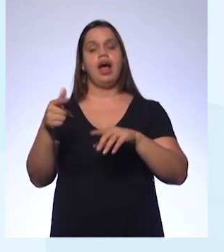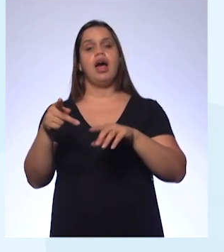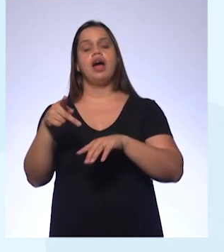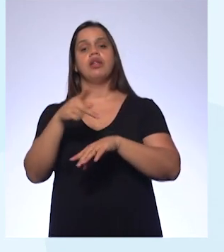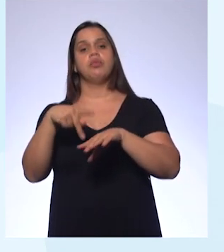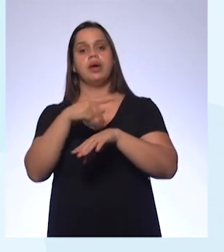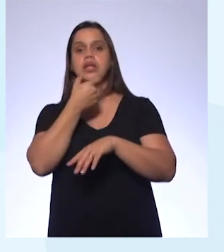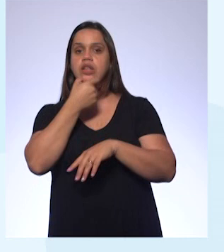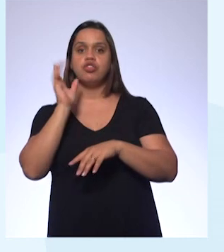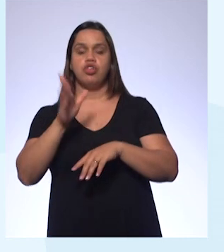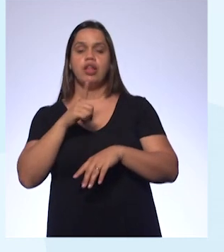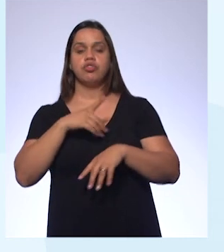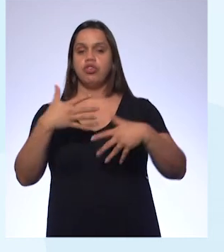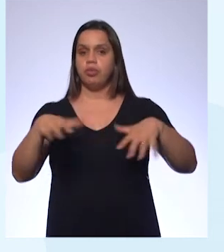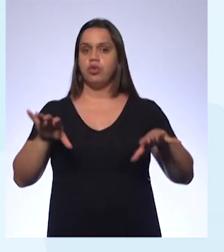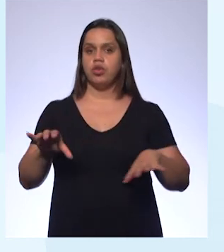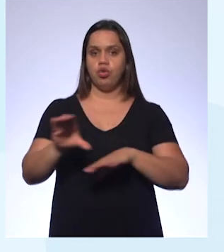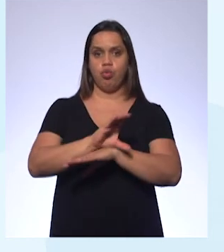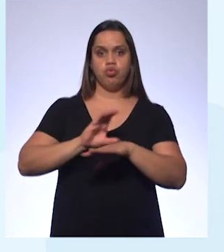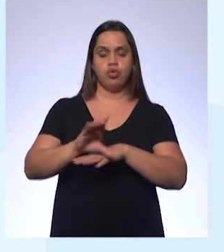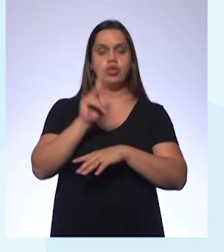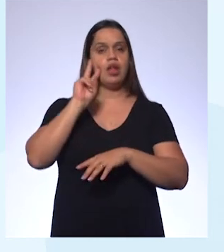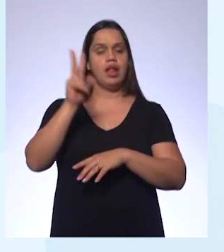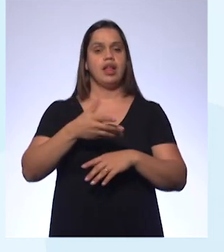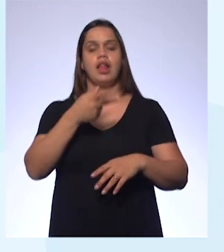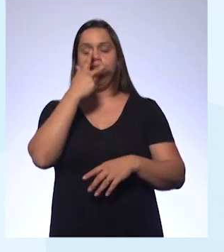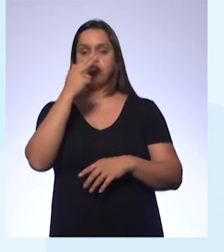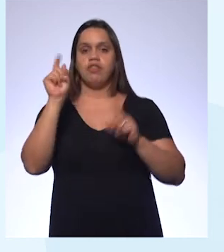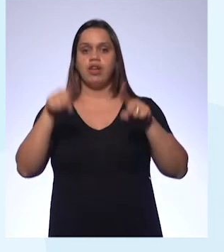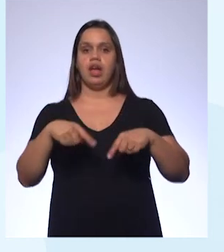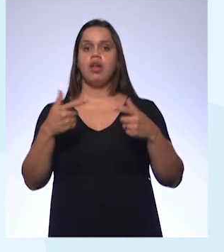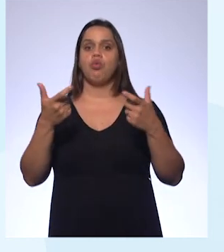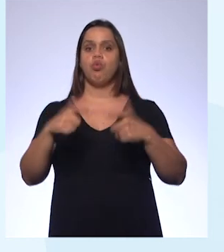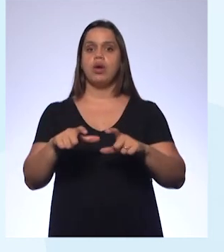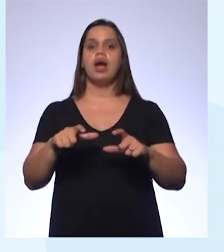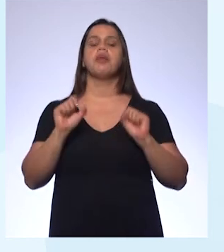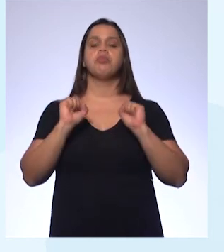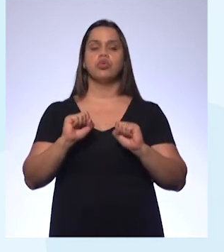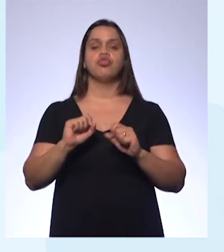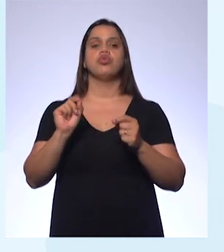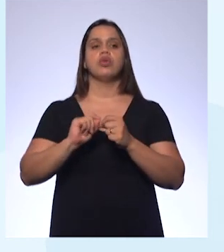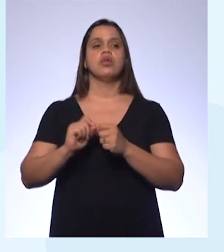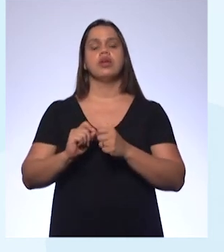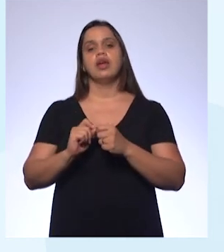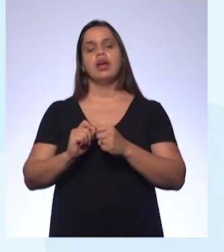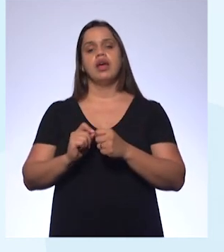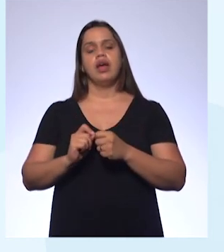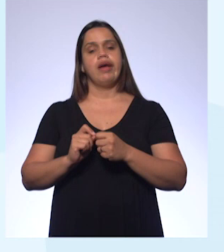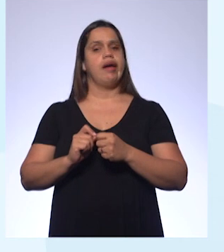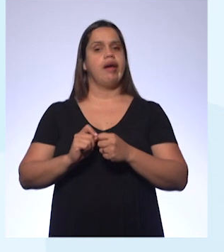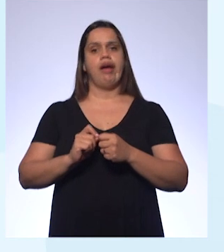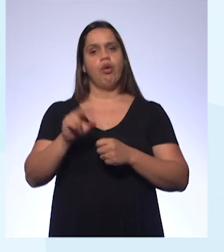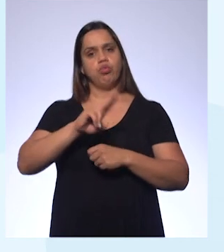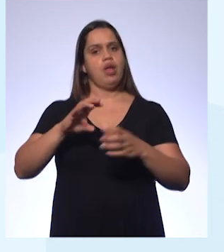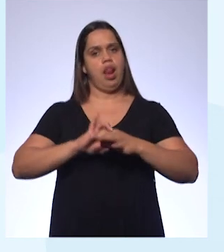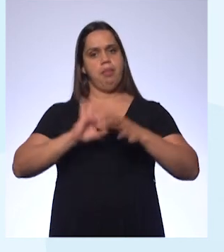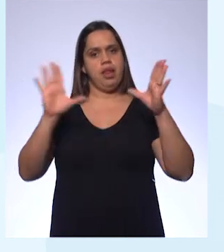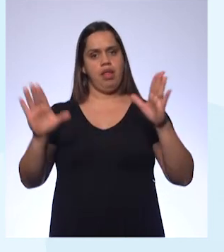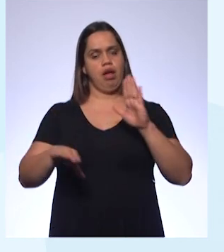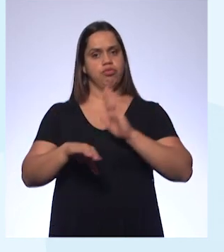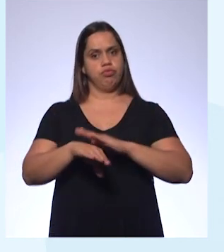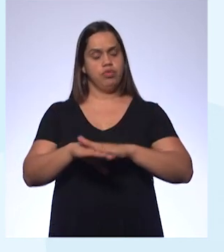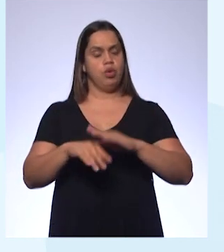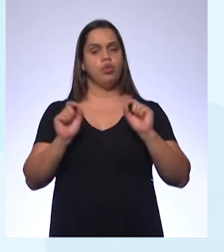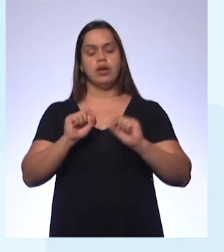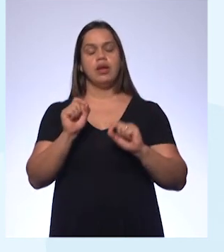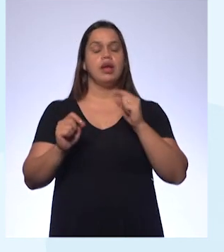a monarquia constitucional. Então, lá ele achava que era um lugar onde ele poderia exercer a liberdade. E